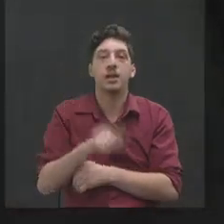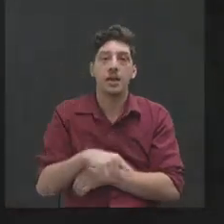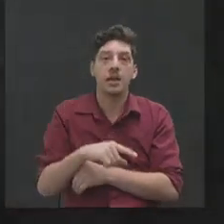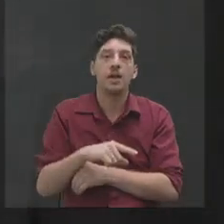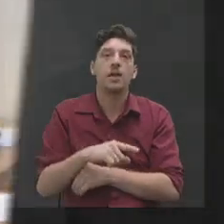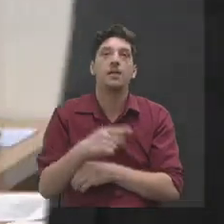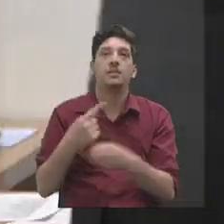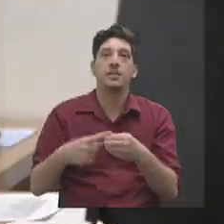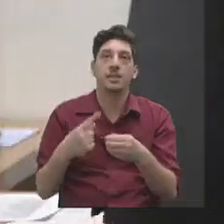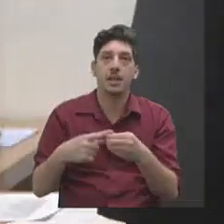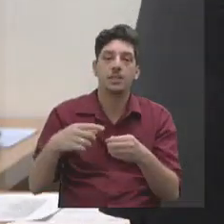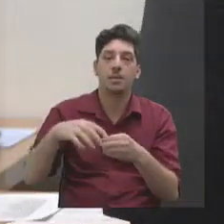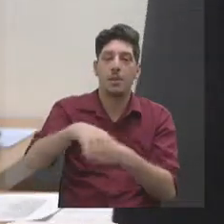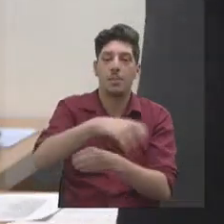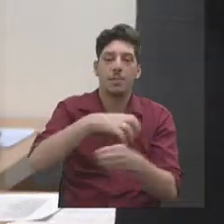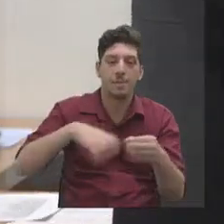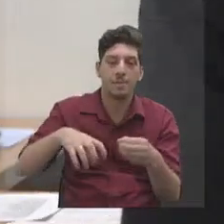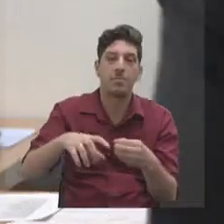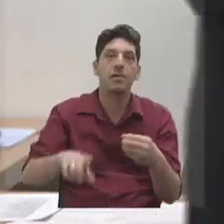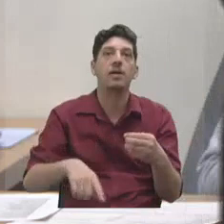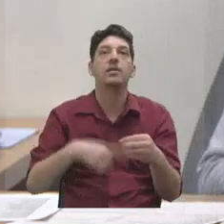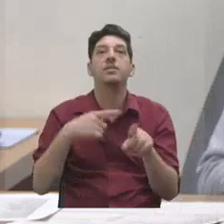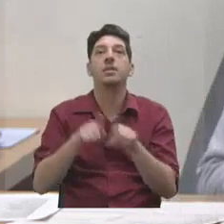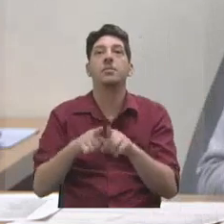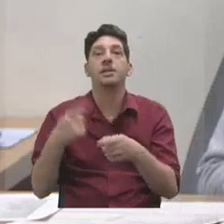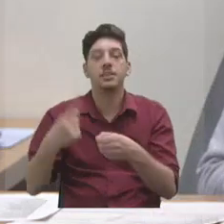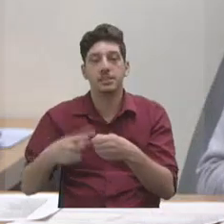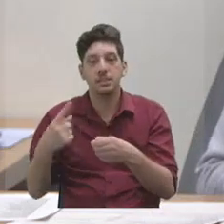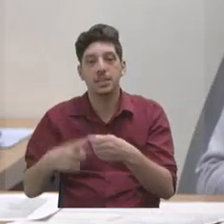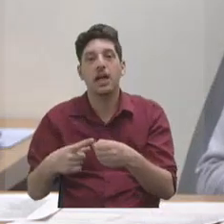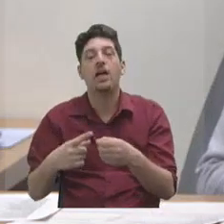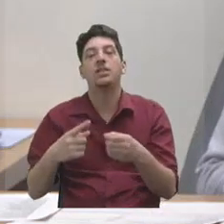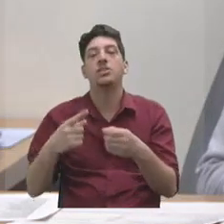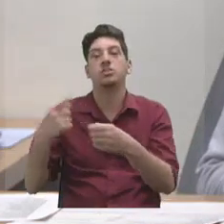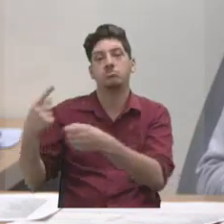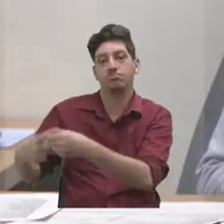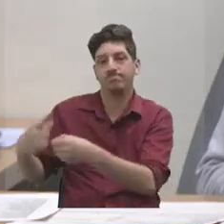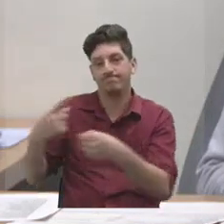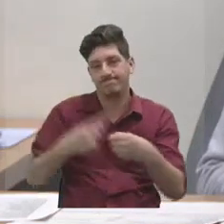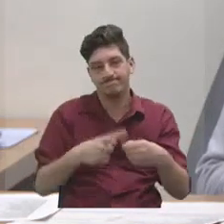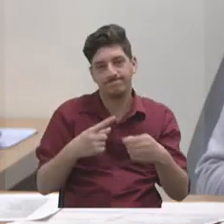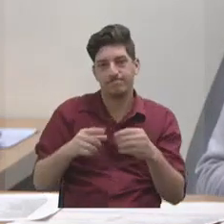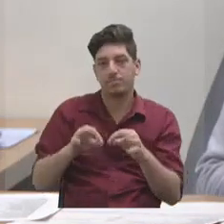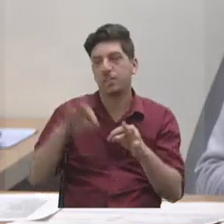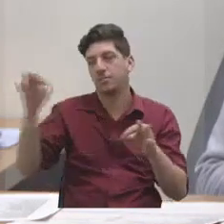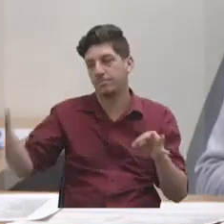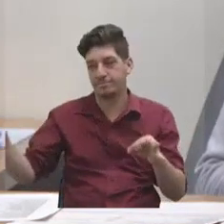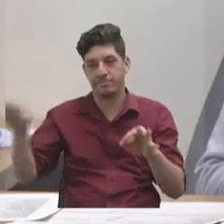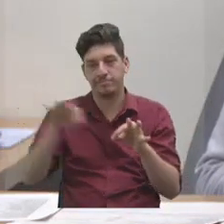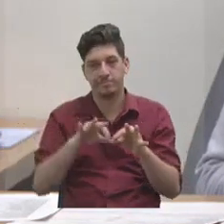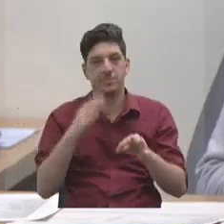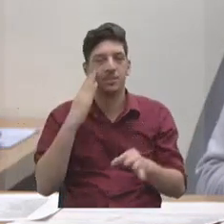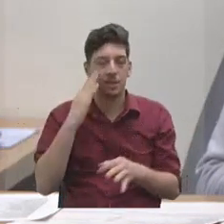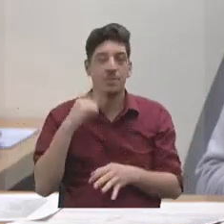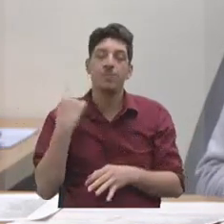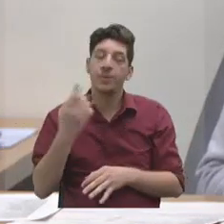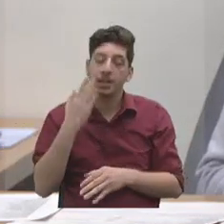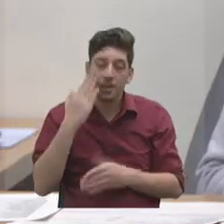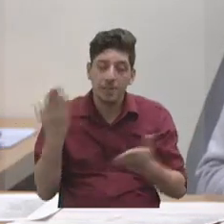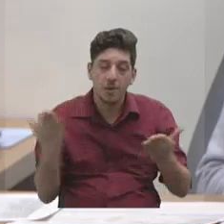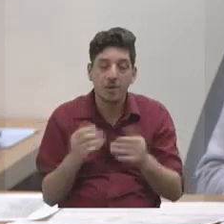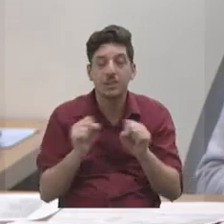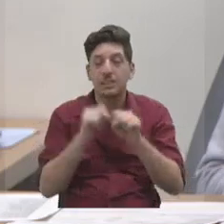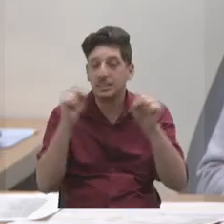metropolitanas e nas linhas intermunicipais né Nós sabíamos que o sistema hoje está muito muito